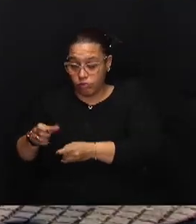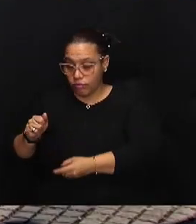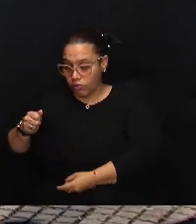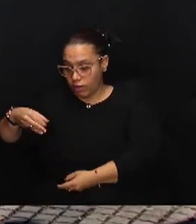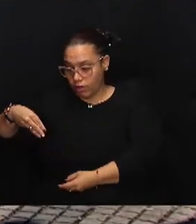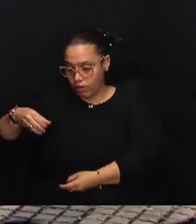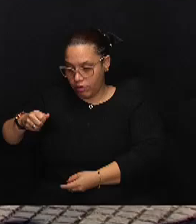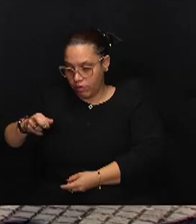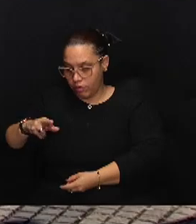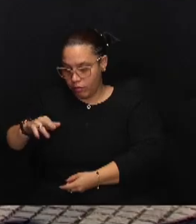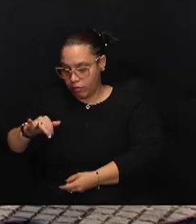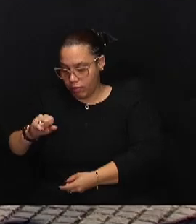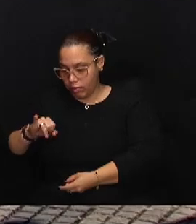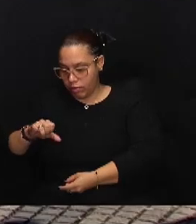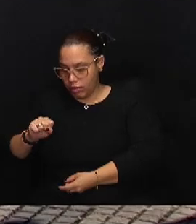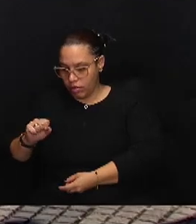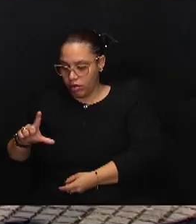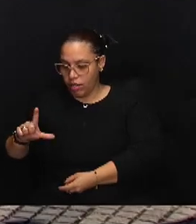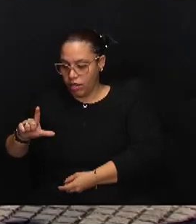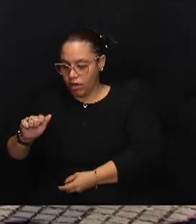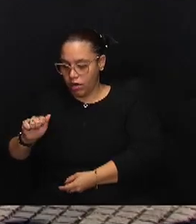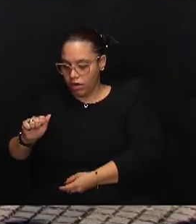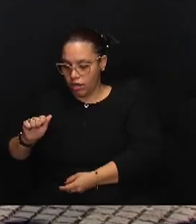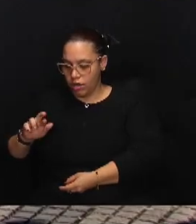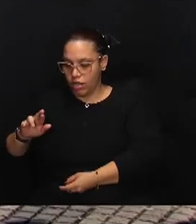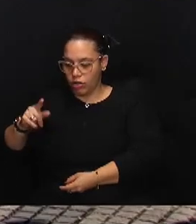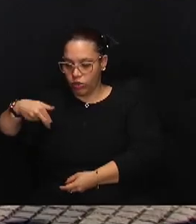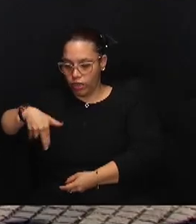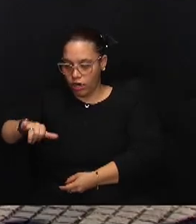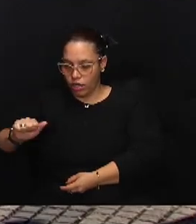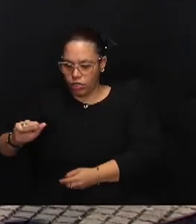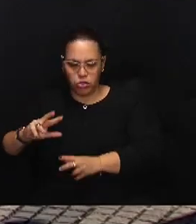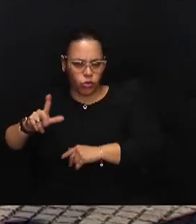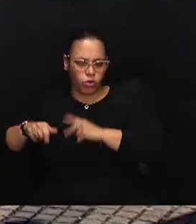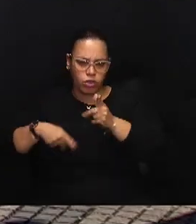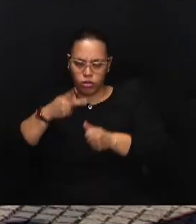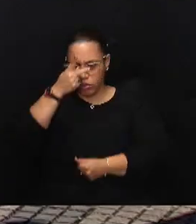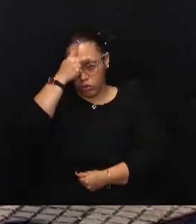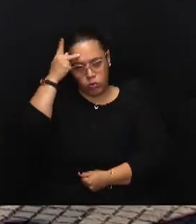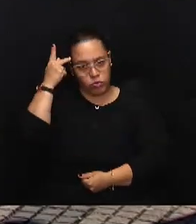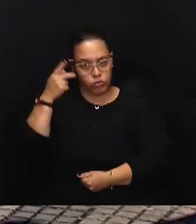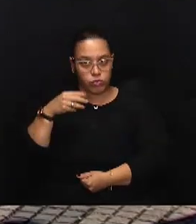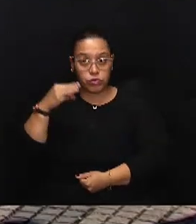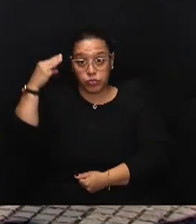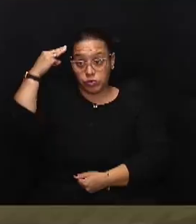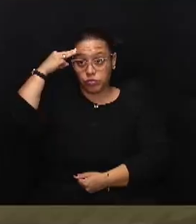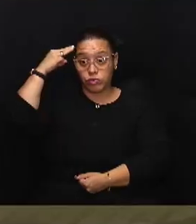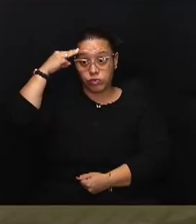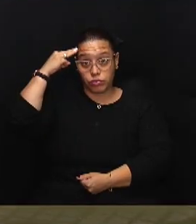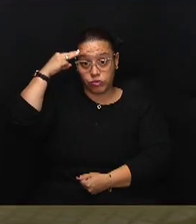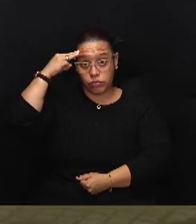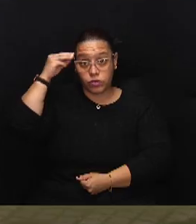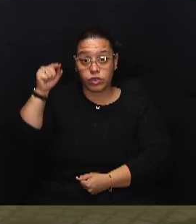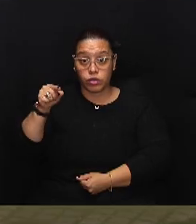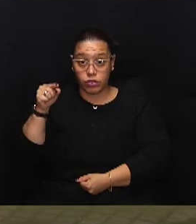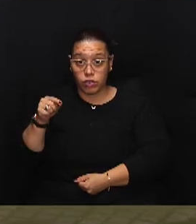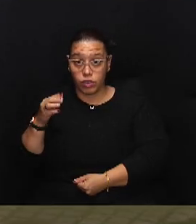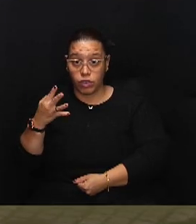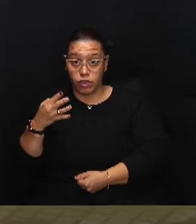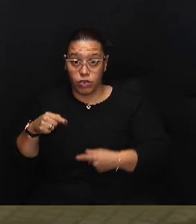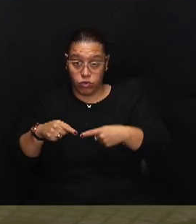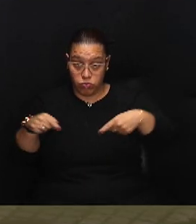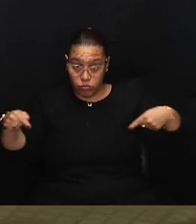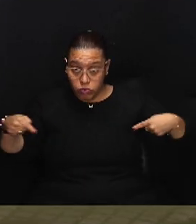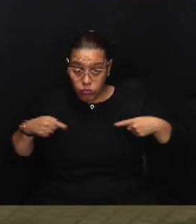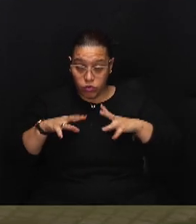visitar a história da dona Laudelina, de tantas outras pessoas da cidade. A gente tem a memória, lá é a nossa quadra geral, lá a